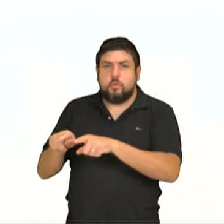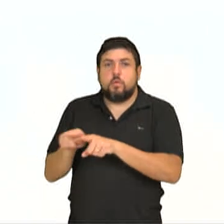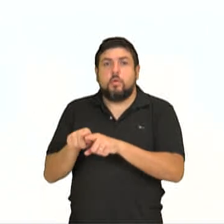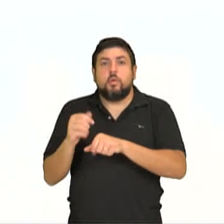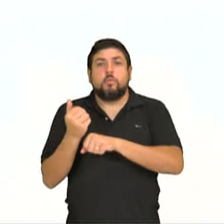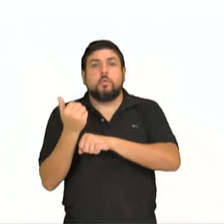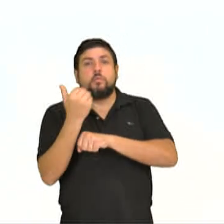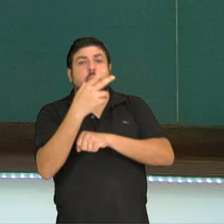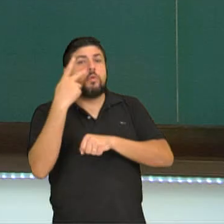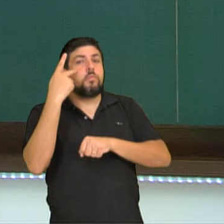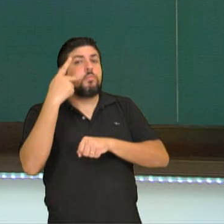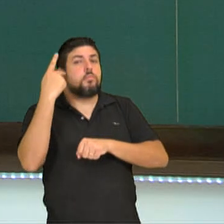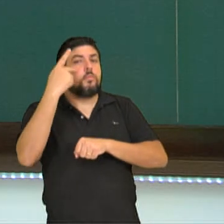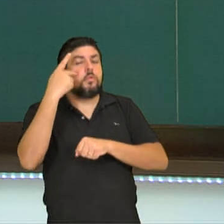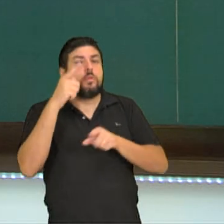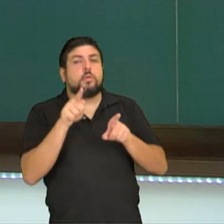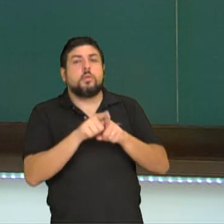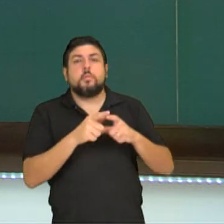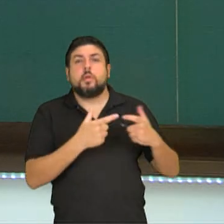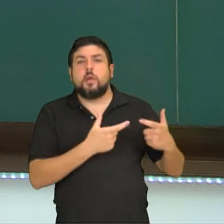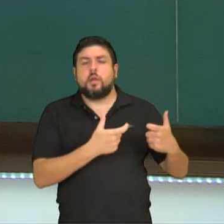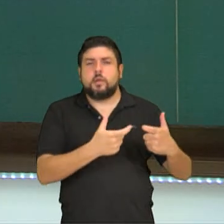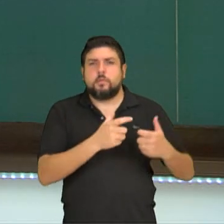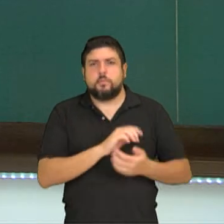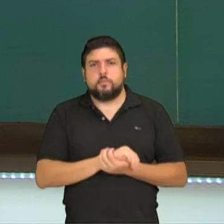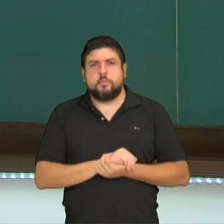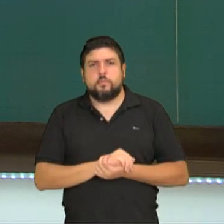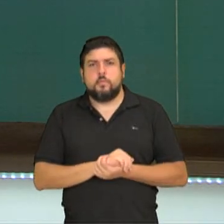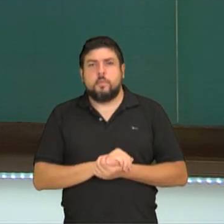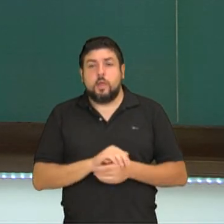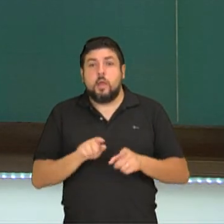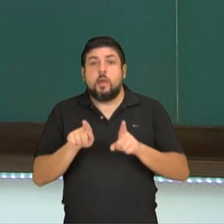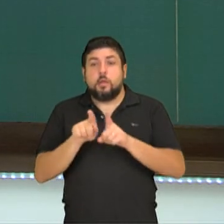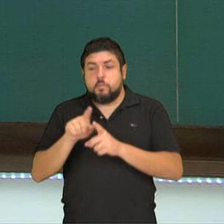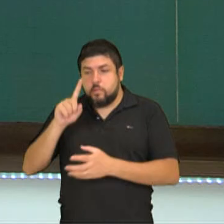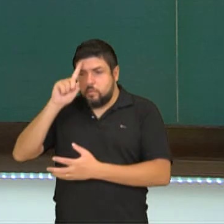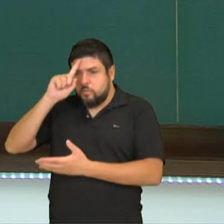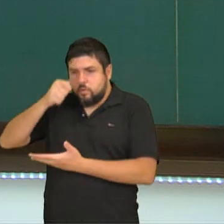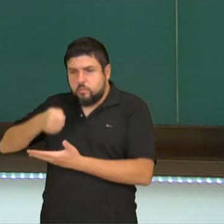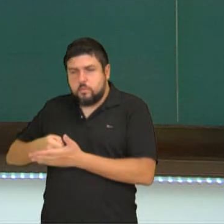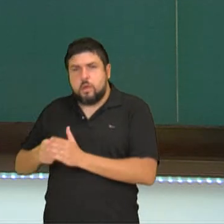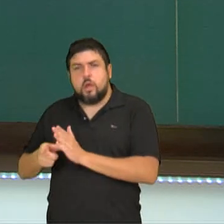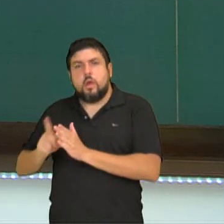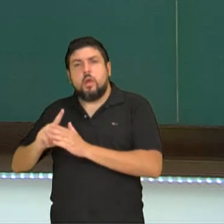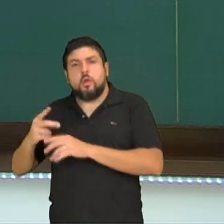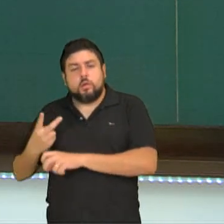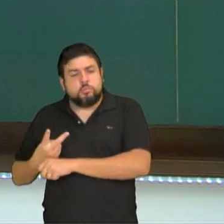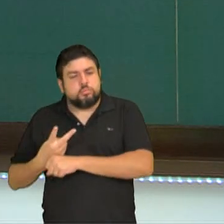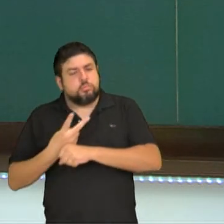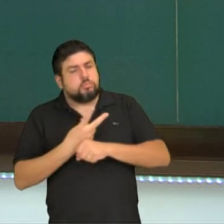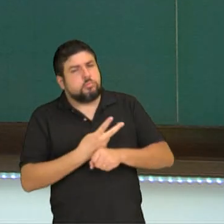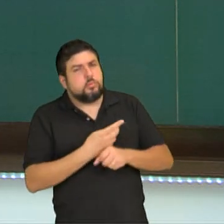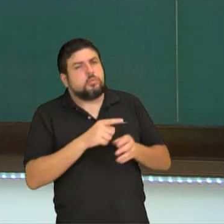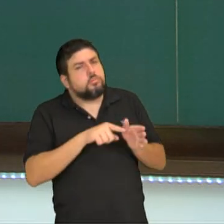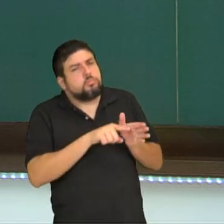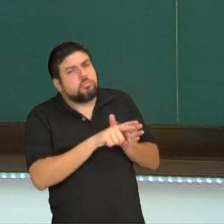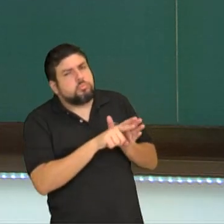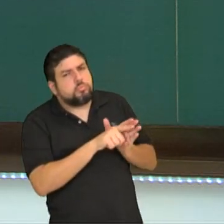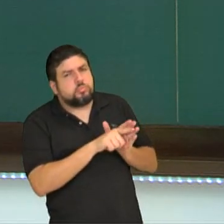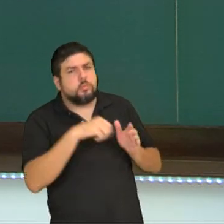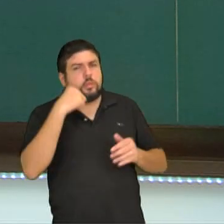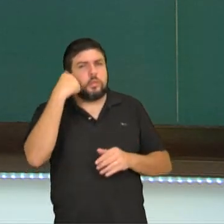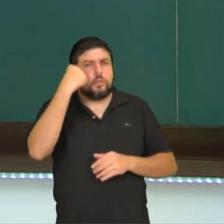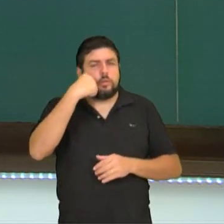né? E eles também eram consultados antes de qualquer decisão importante envolvendo a cidade de Roma.